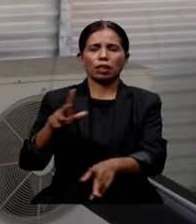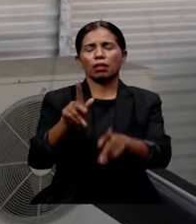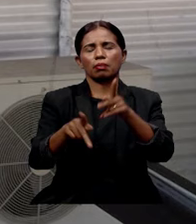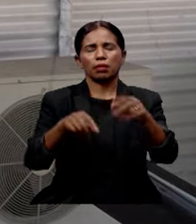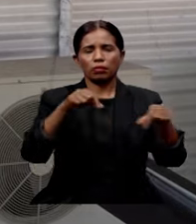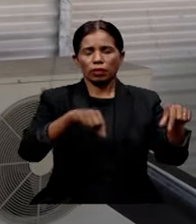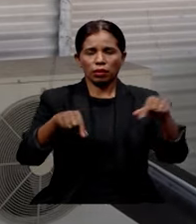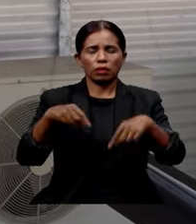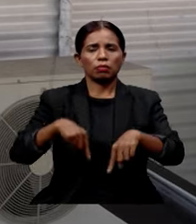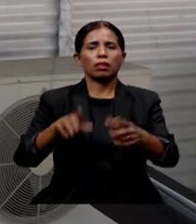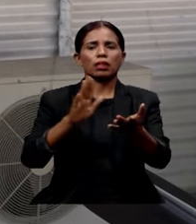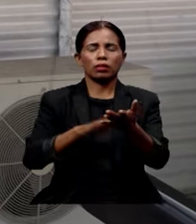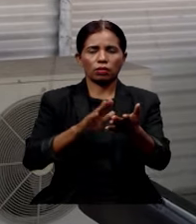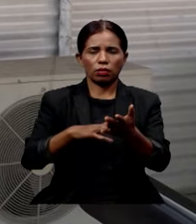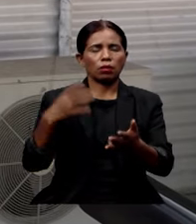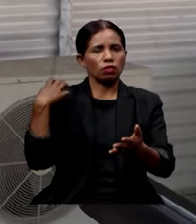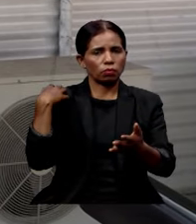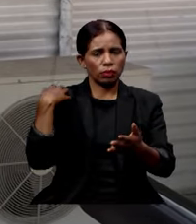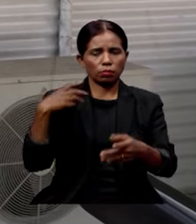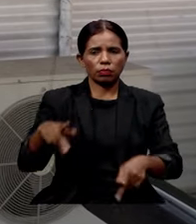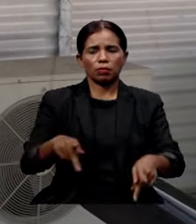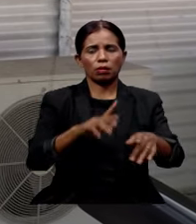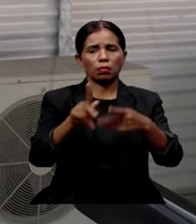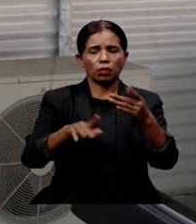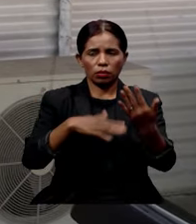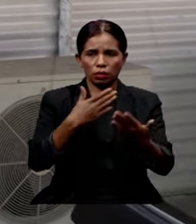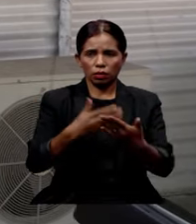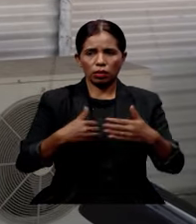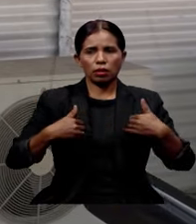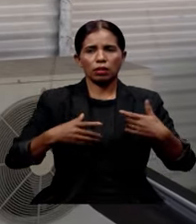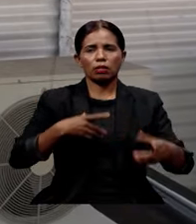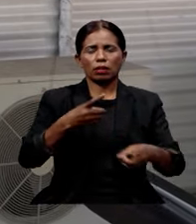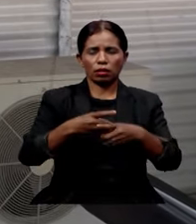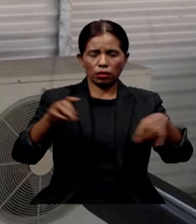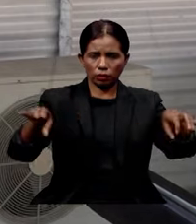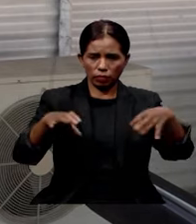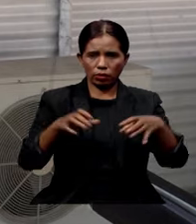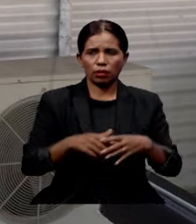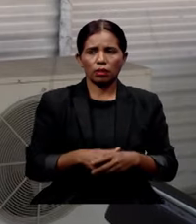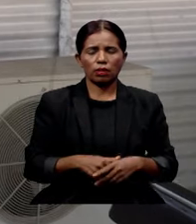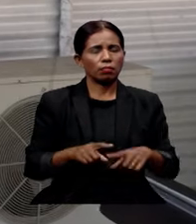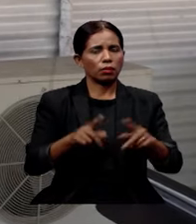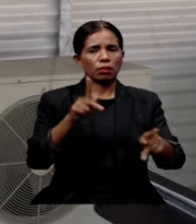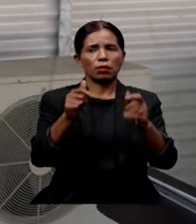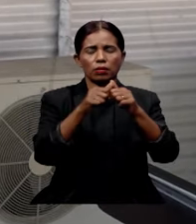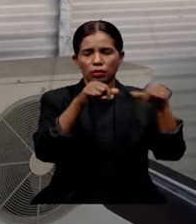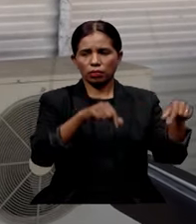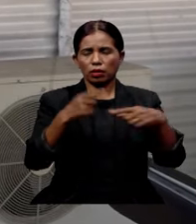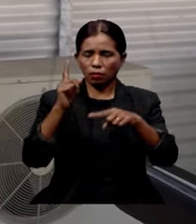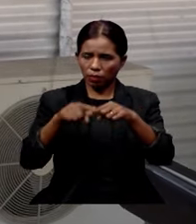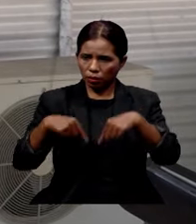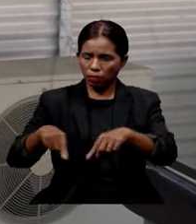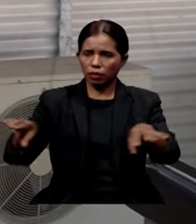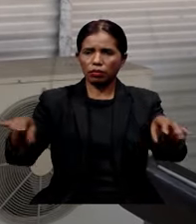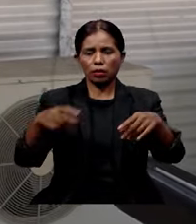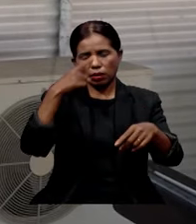escola edifício público sira anen emo tutu de emo tutu ya direito ba serviço mas be emo deficiência la bele ba serviço tamba